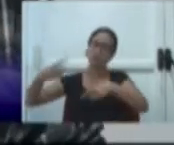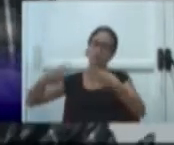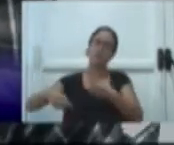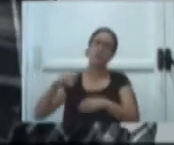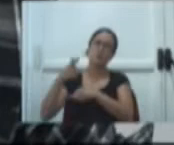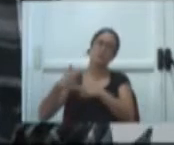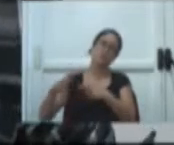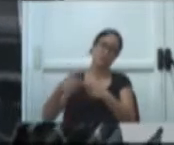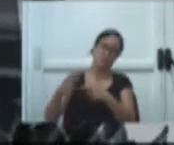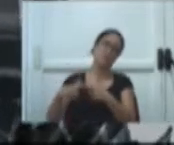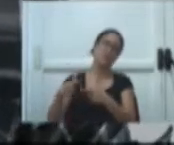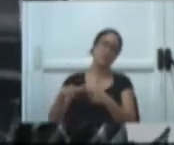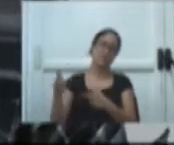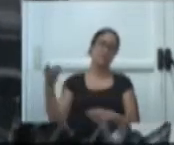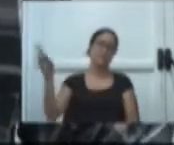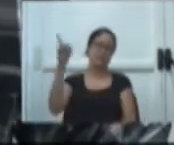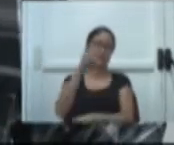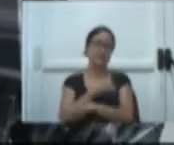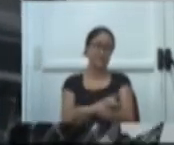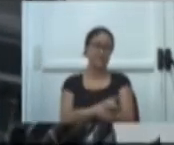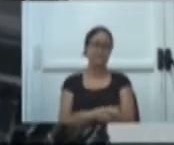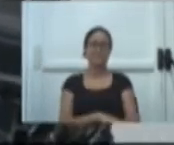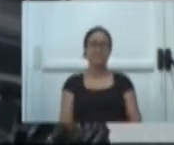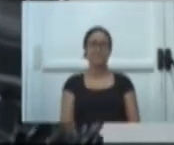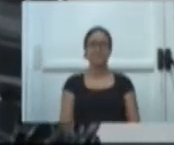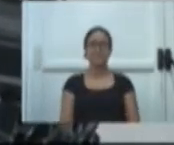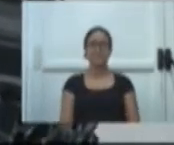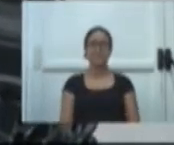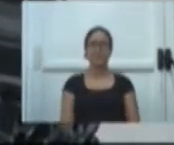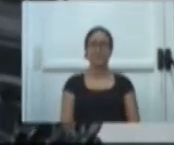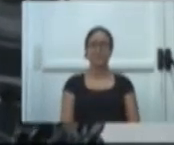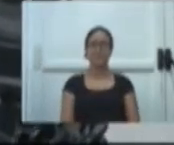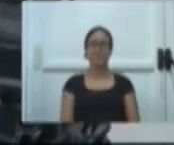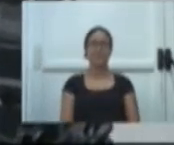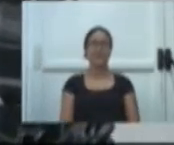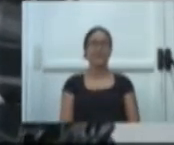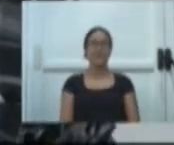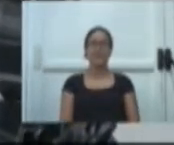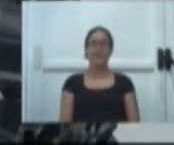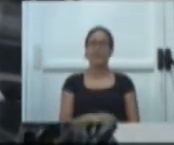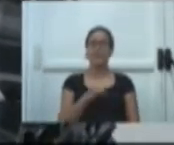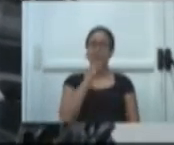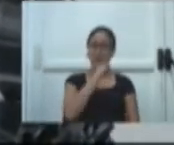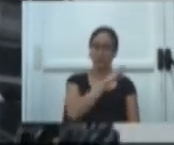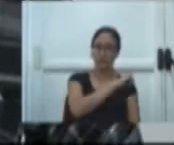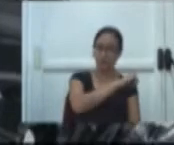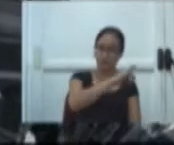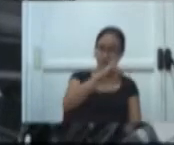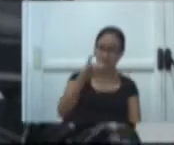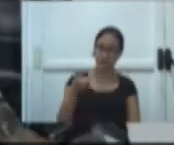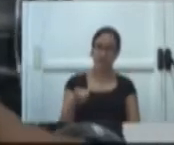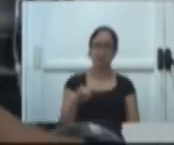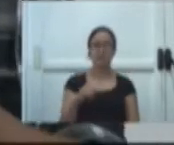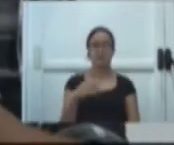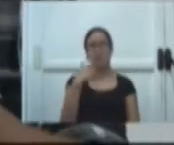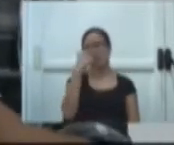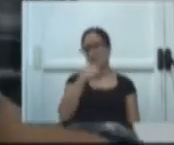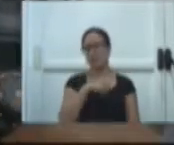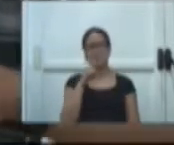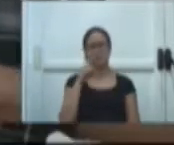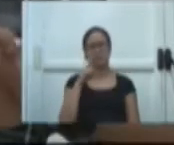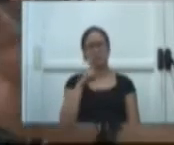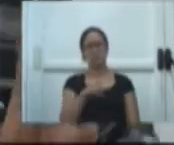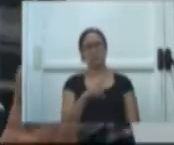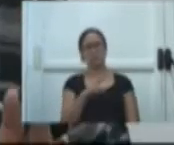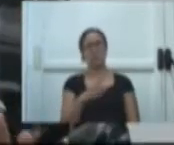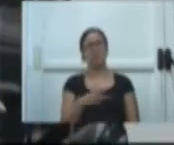INSS acompanhando uma pessoa lá. Então, eu quero dizer às pessoas que estão aqui neste plenário, que eu não vejo na cidade de Limeira